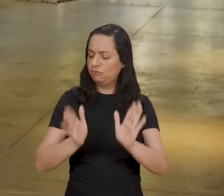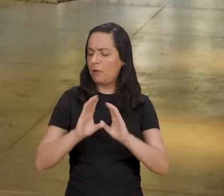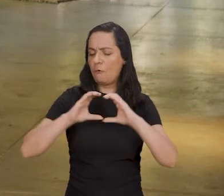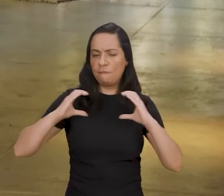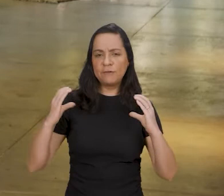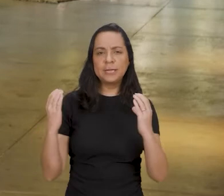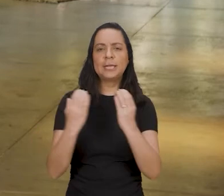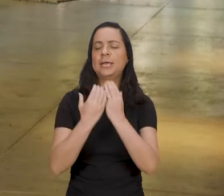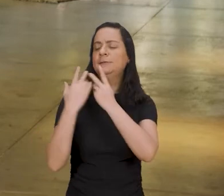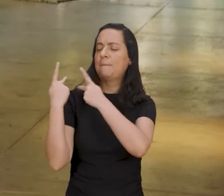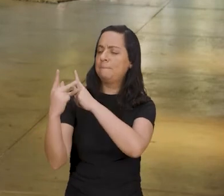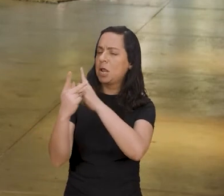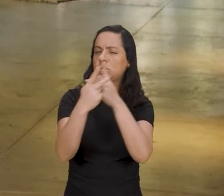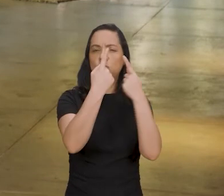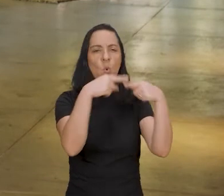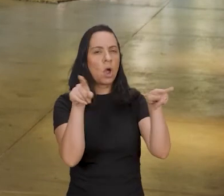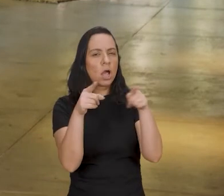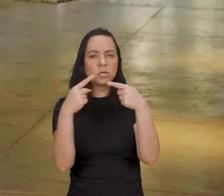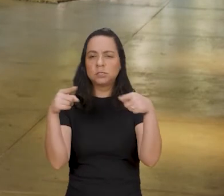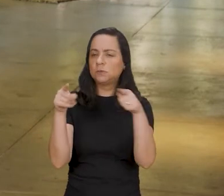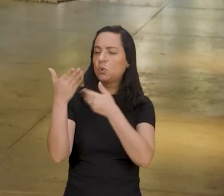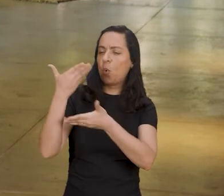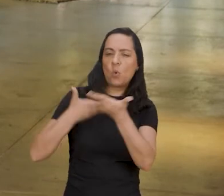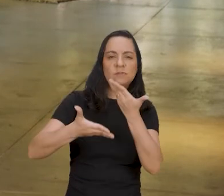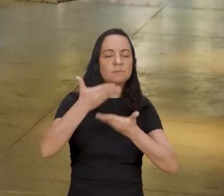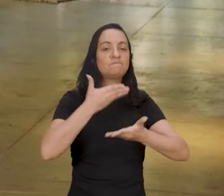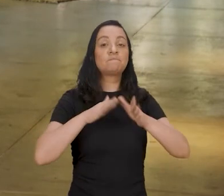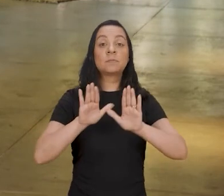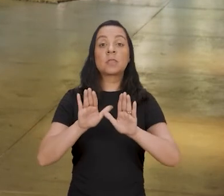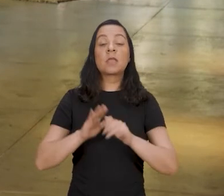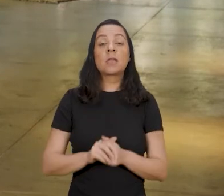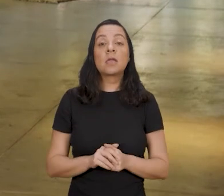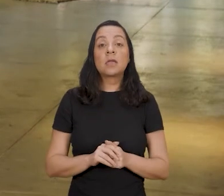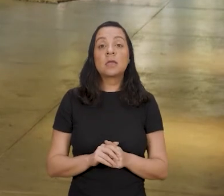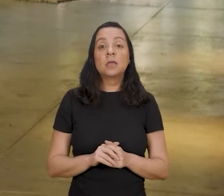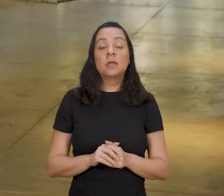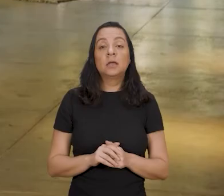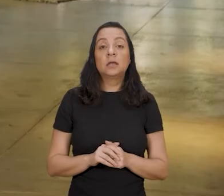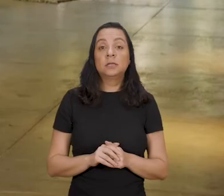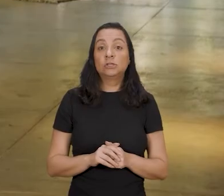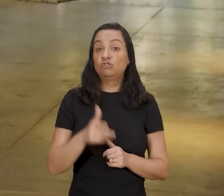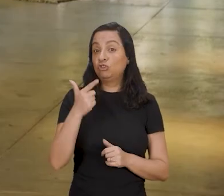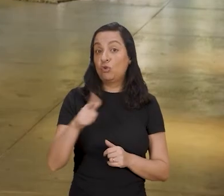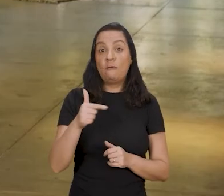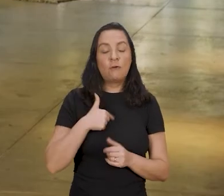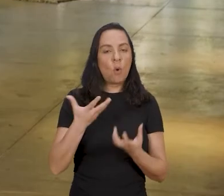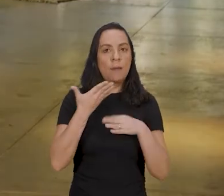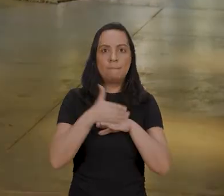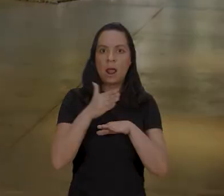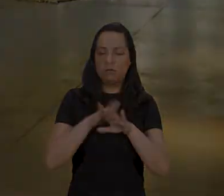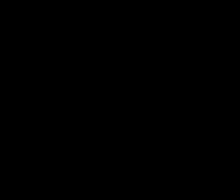eu, com as ministrações, com as canções, com a interação, enfim. E, mais uma vez, quero ser